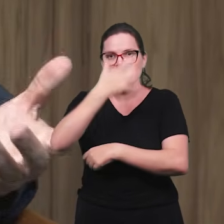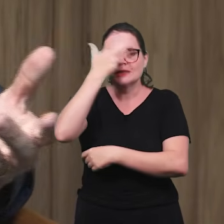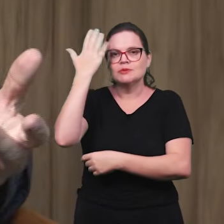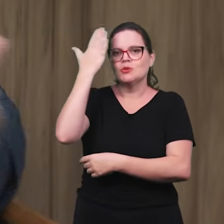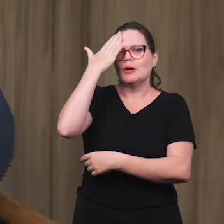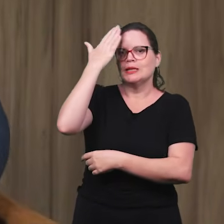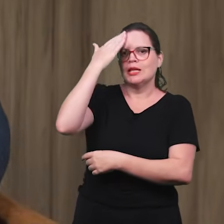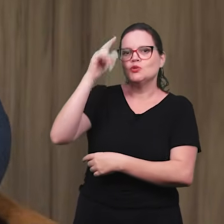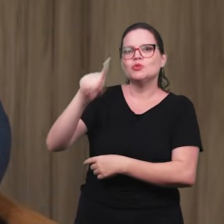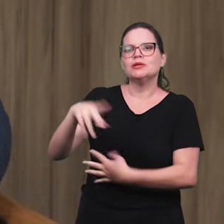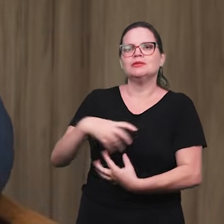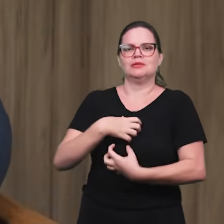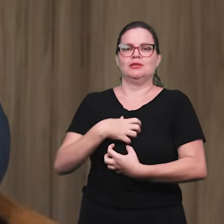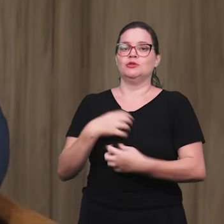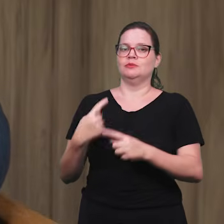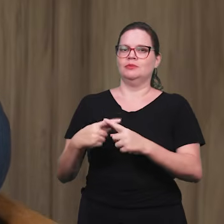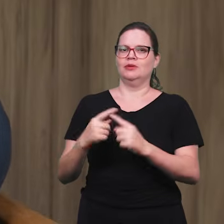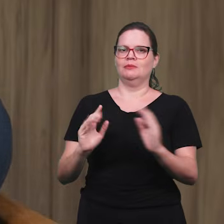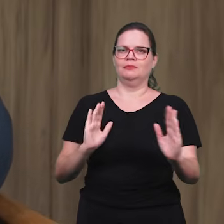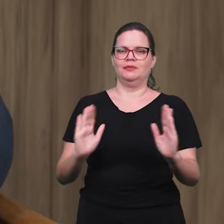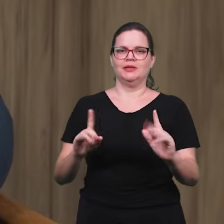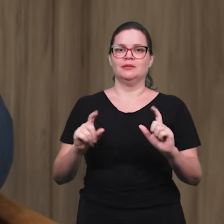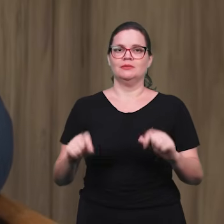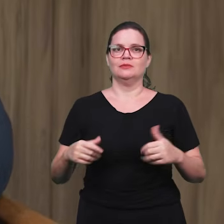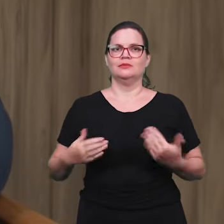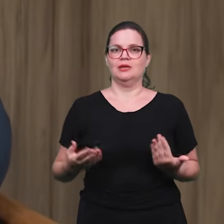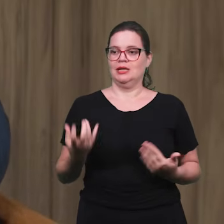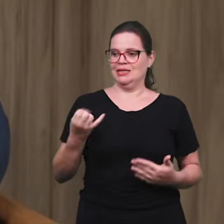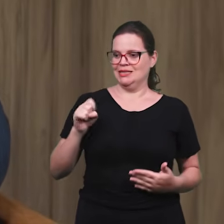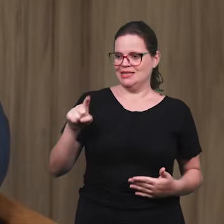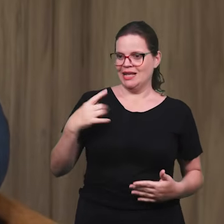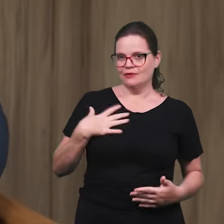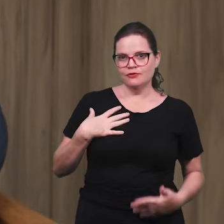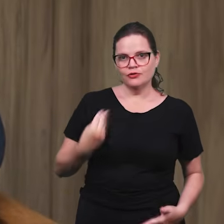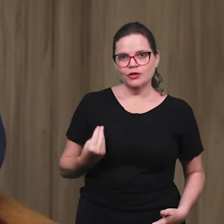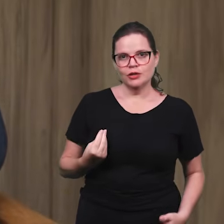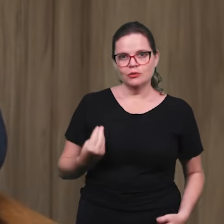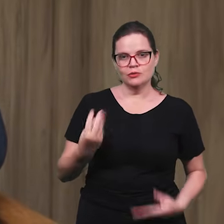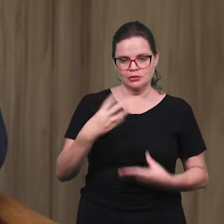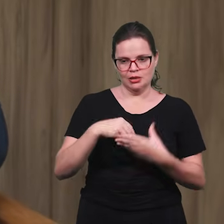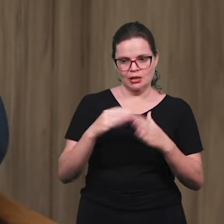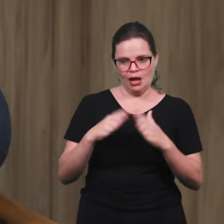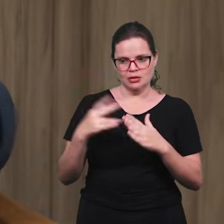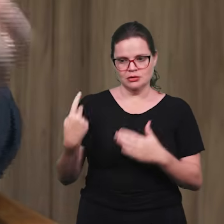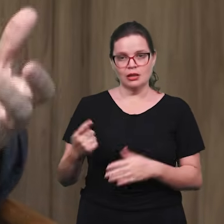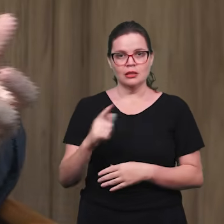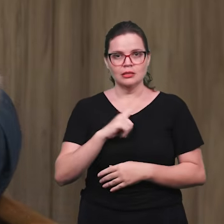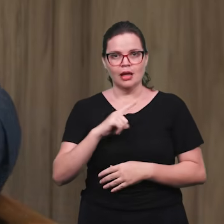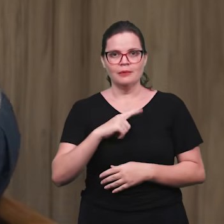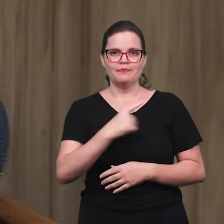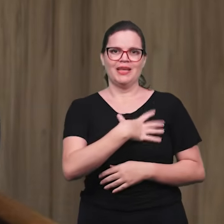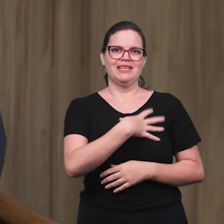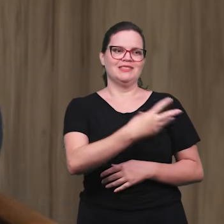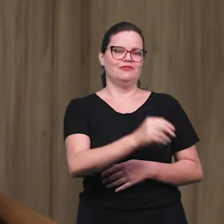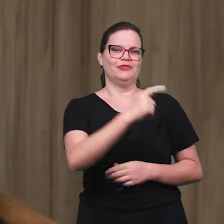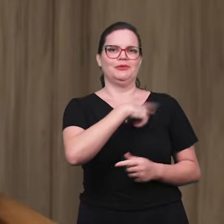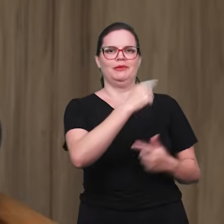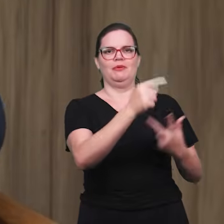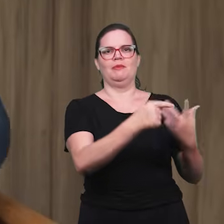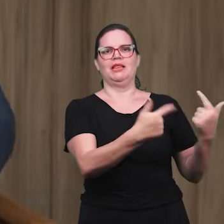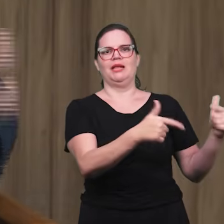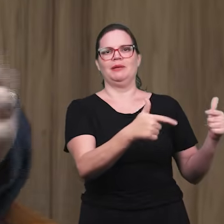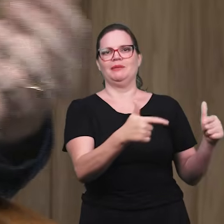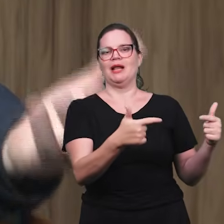alguém entenda aquilo que ele está passando, porque é uma fase, porque se ele ainda tiver filho dentro de casa, geralmente esses filhos têm uma